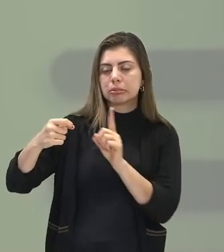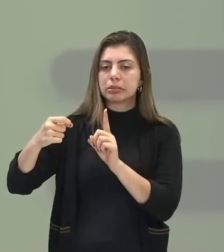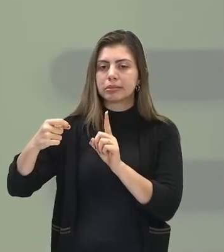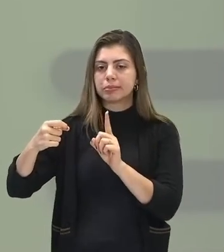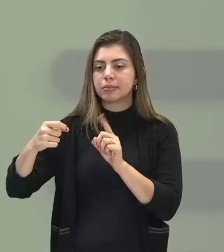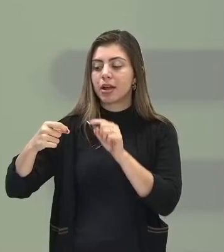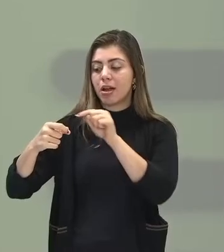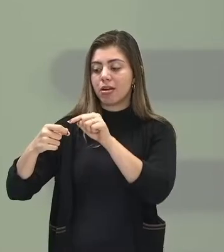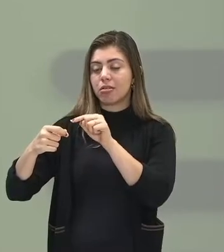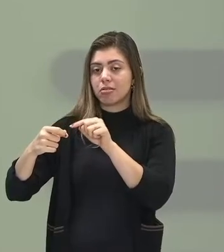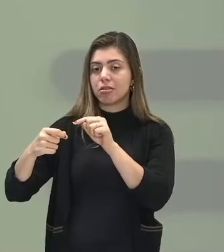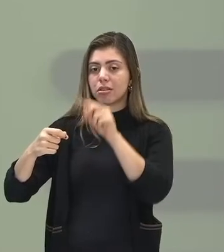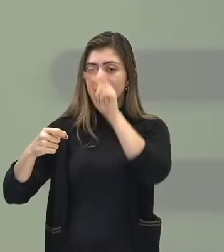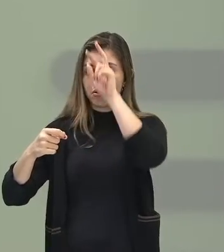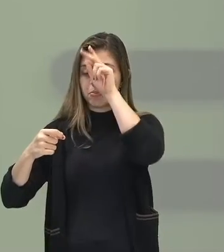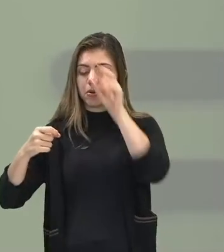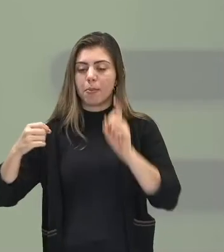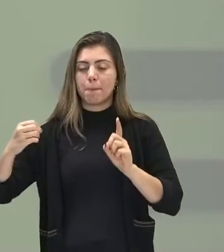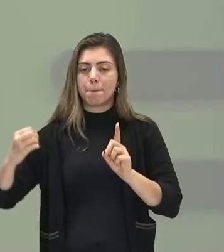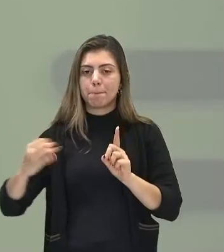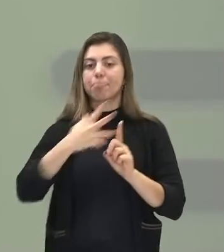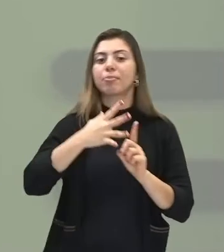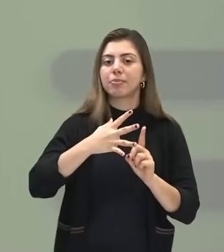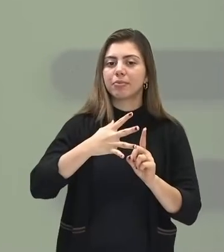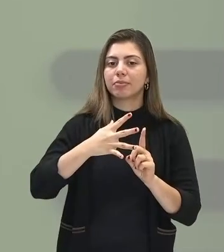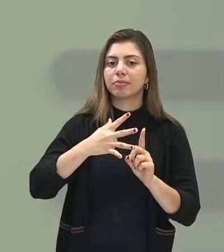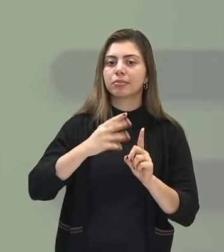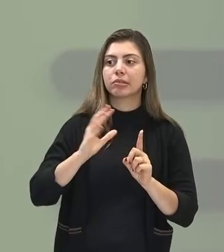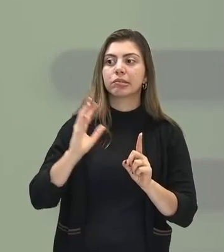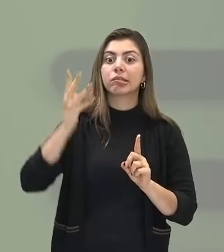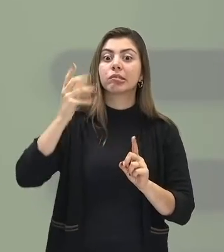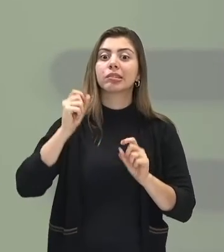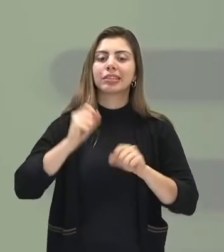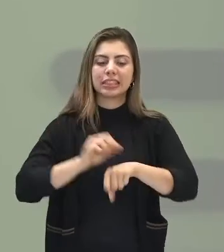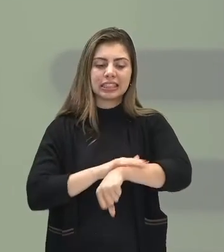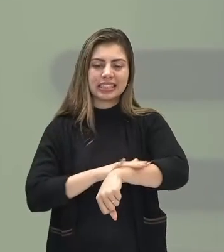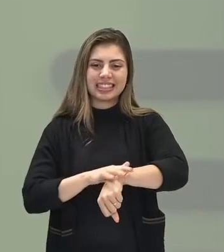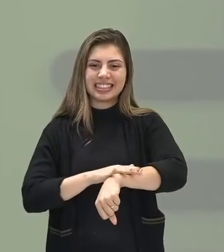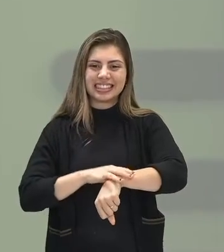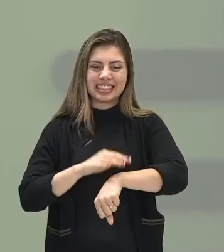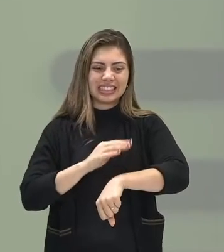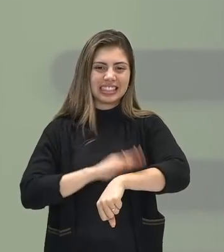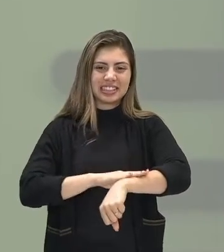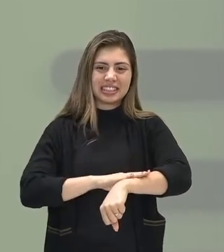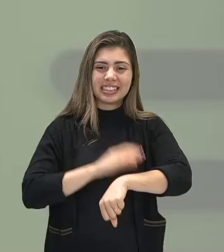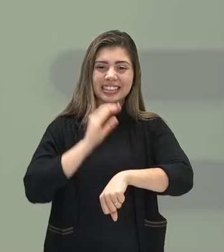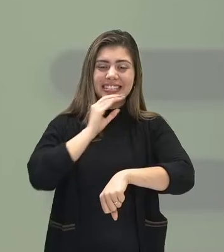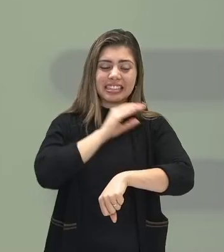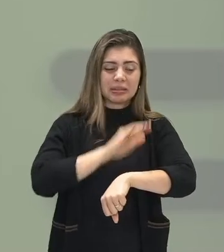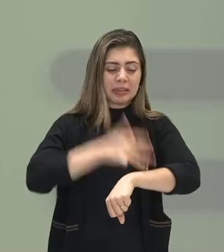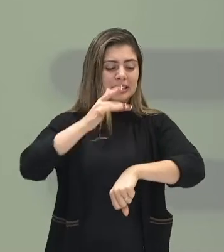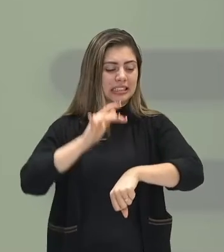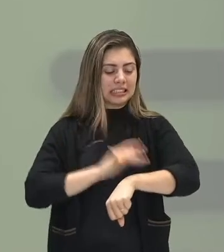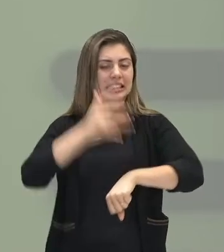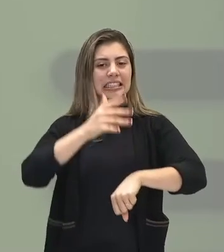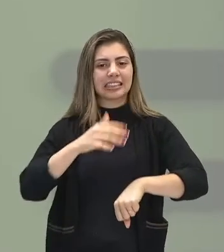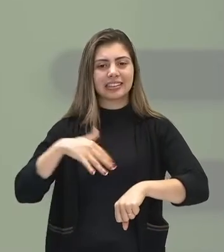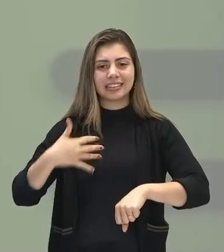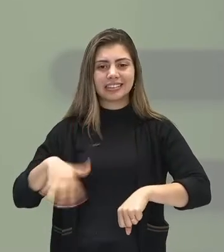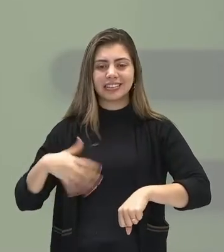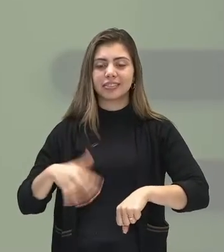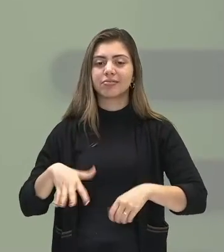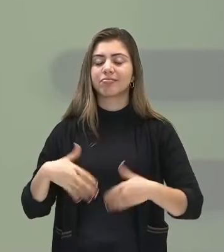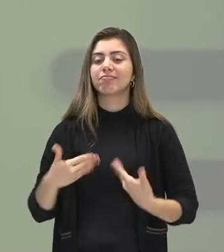essa solução, o que acontece? Queimadura, ele consegue queimar, né? E